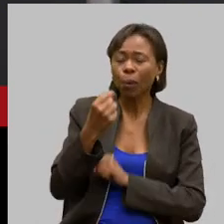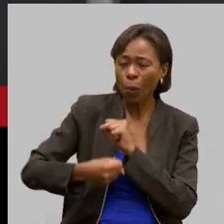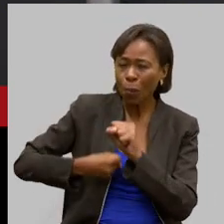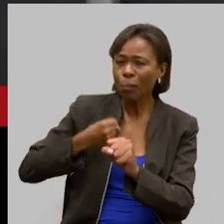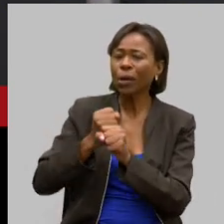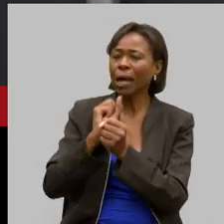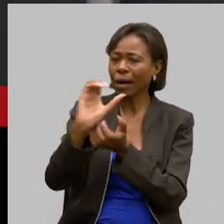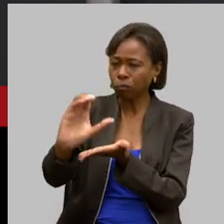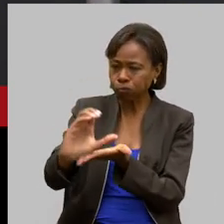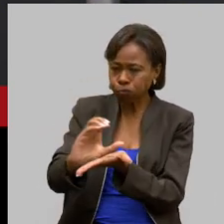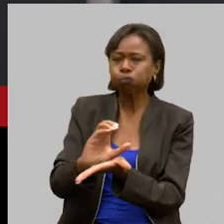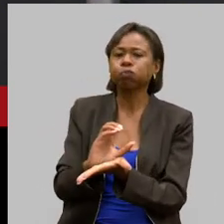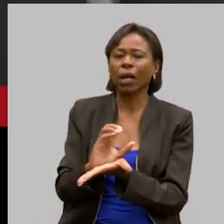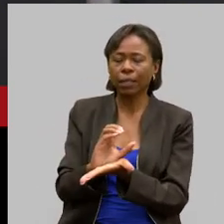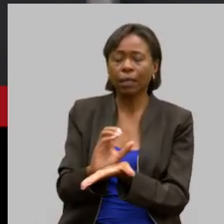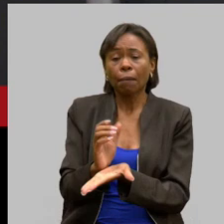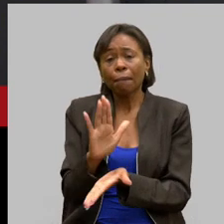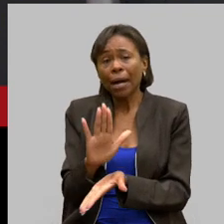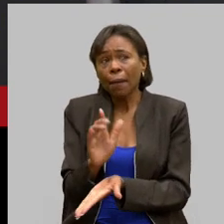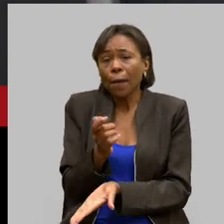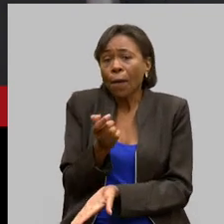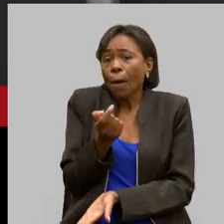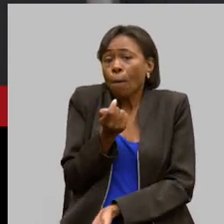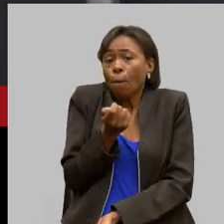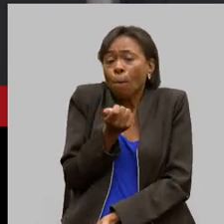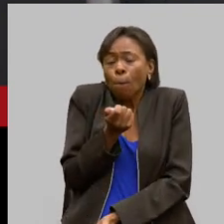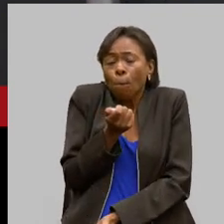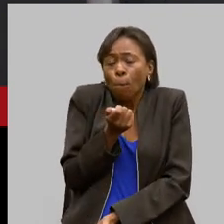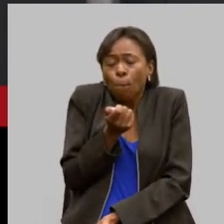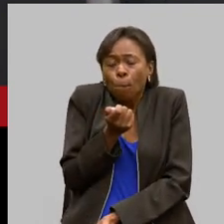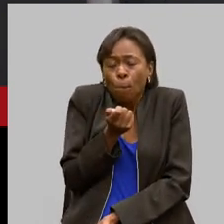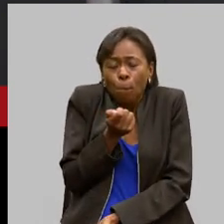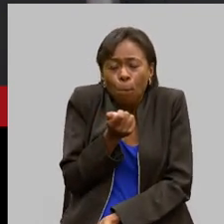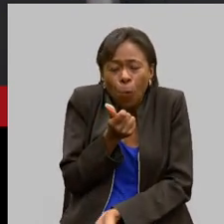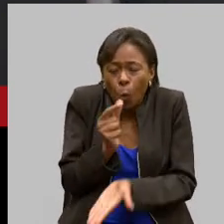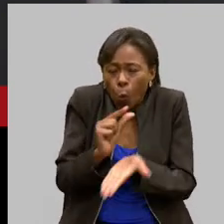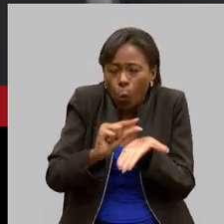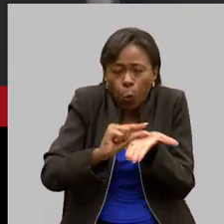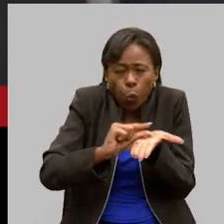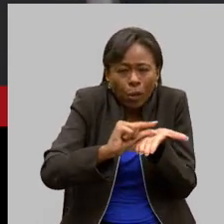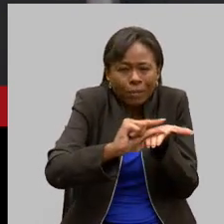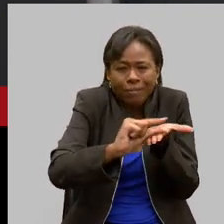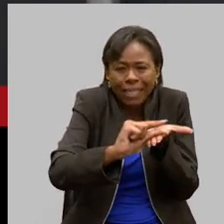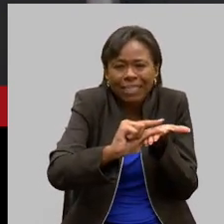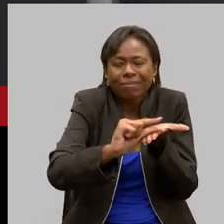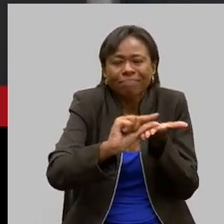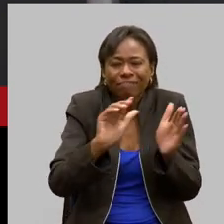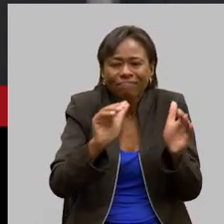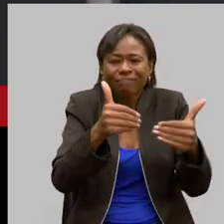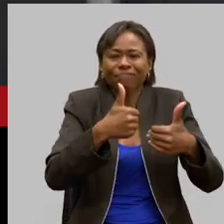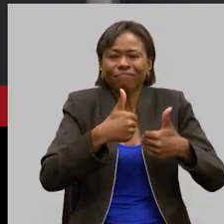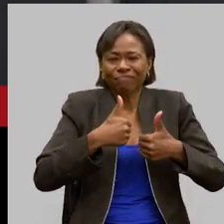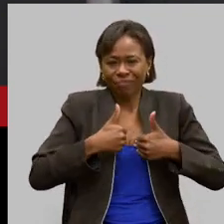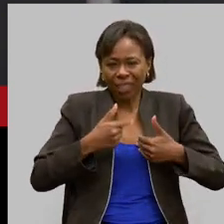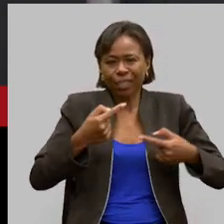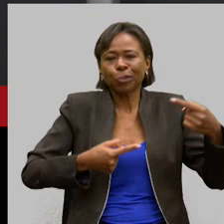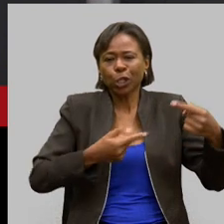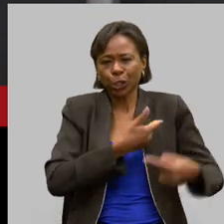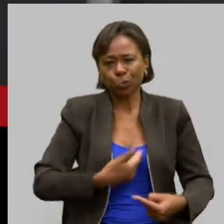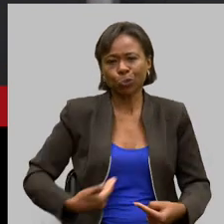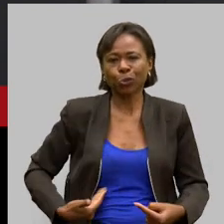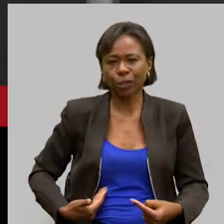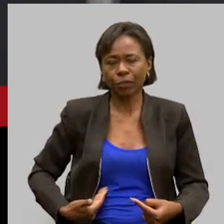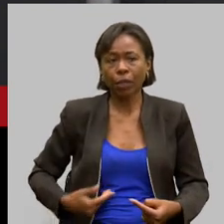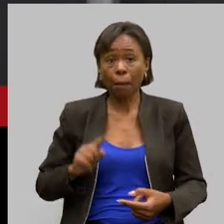pouco quase nada investe em políticas públicas pra população autista no meu primeiro ano de Mandato a gente